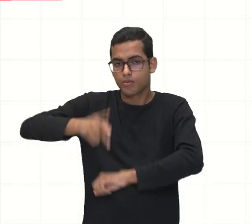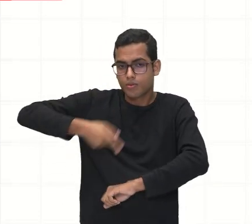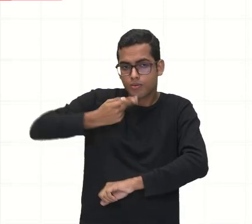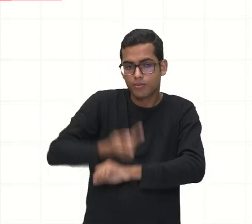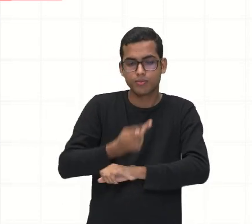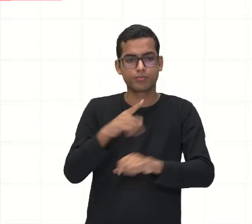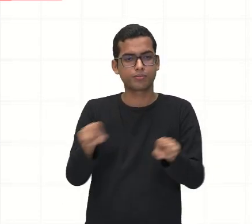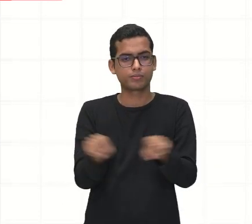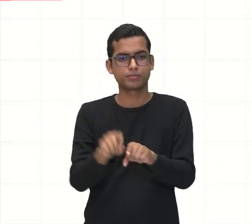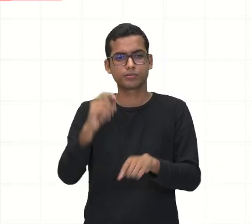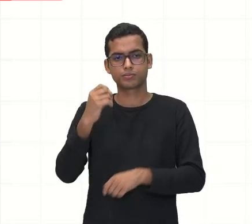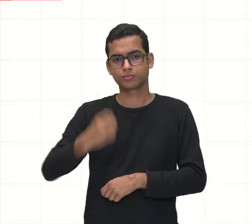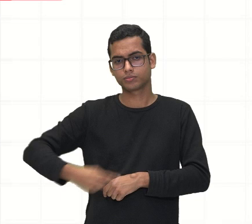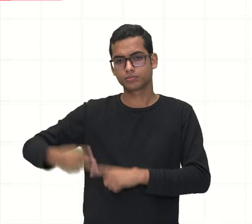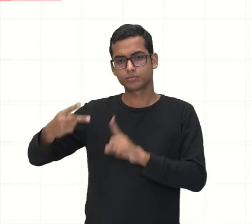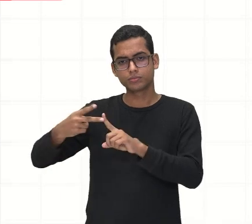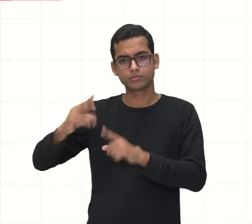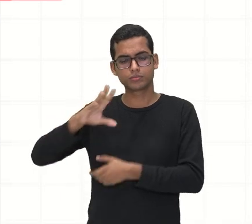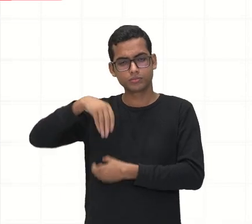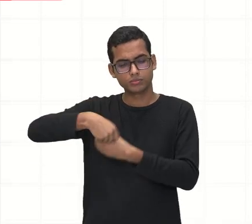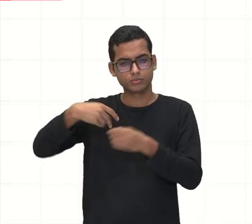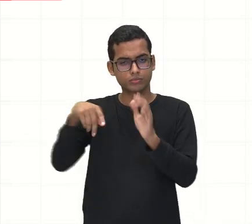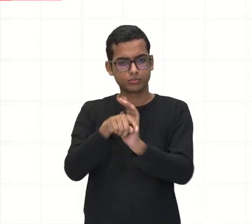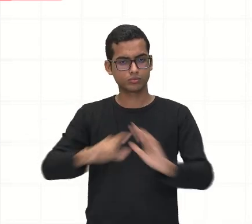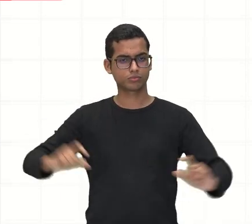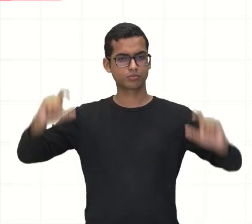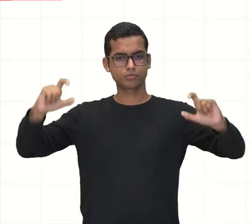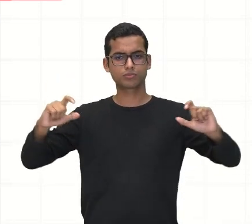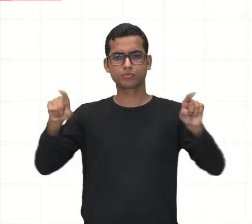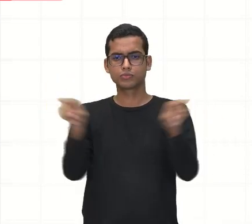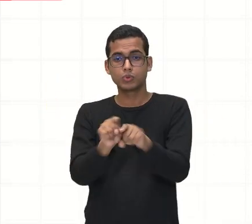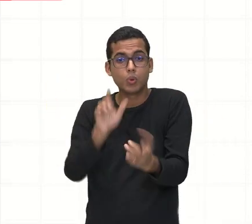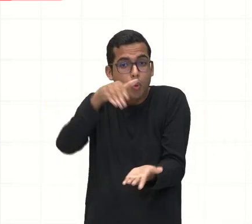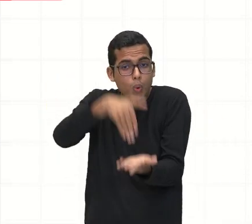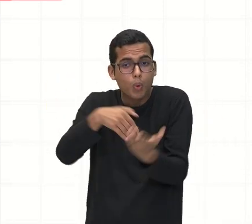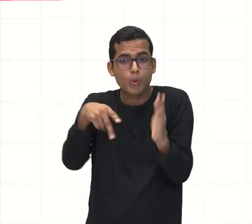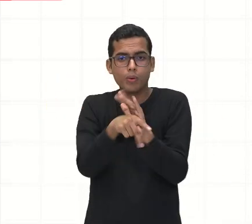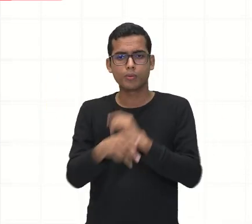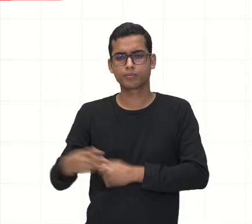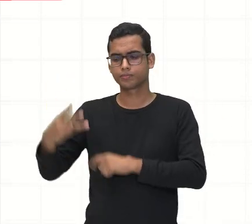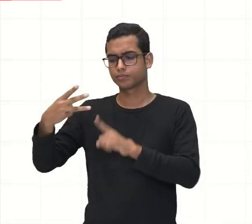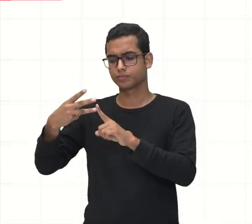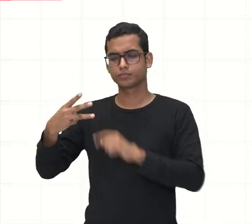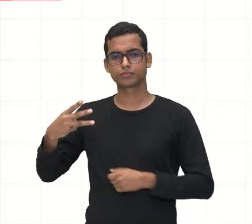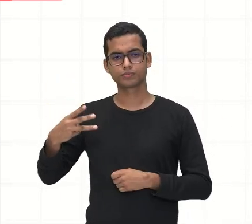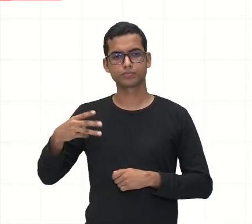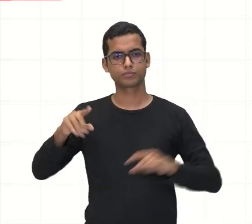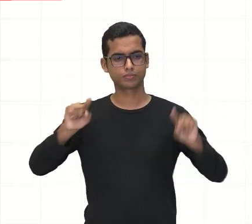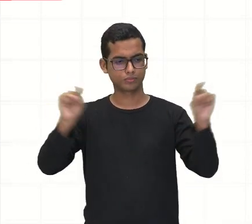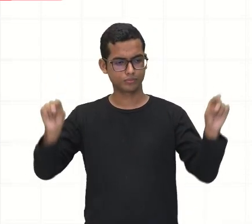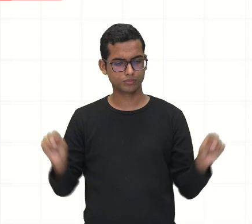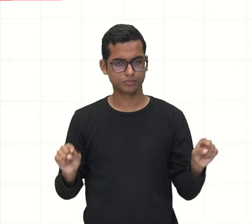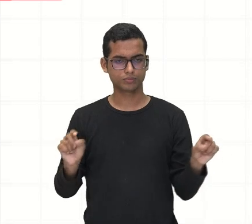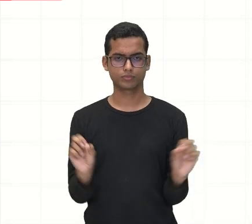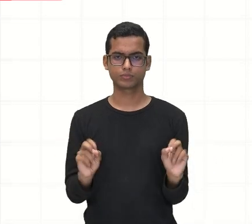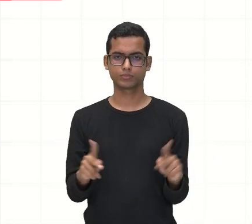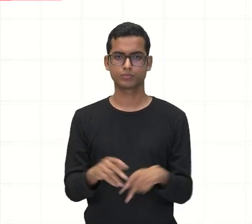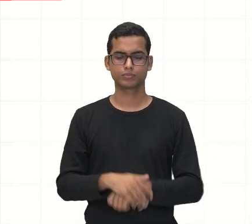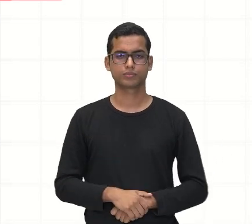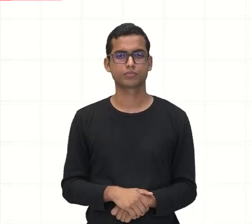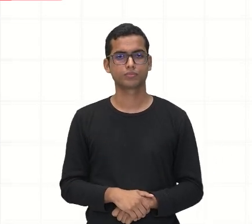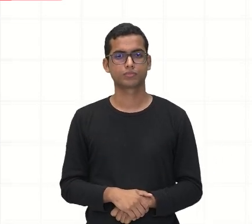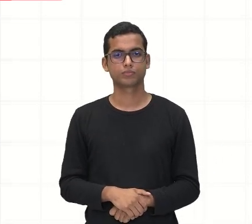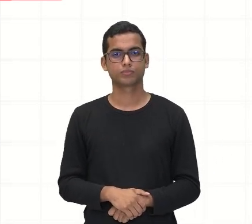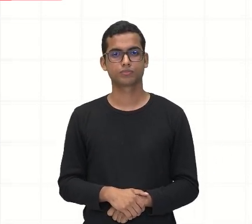operações que estão dentro dos colchetes e, por último, resolve o que está dentro da chave. Bom, disse isso